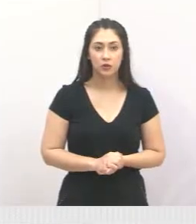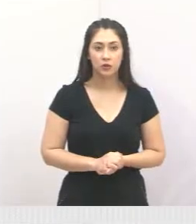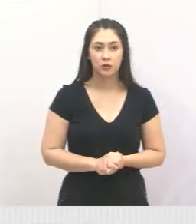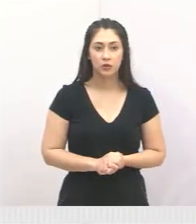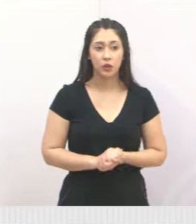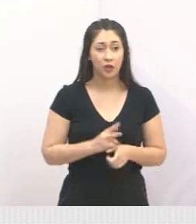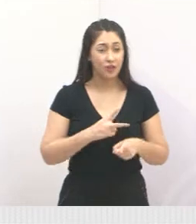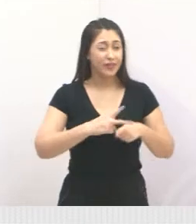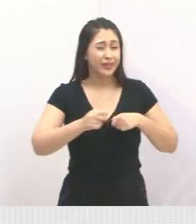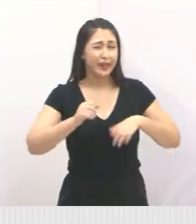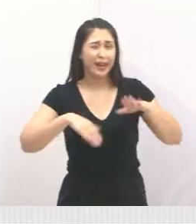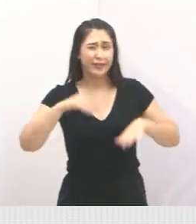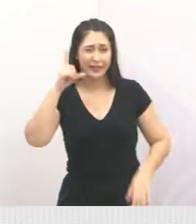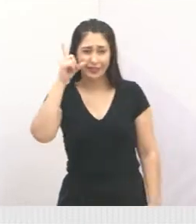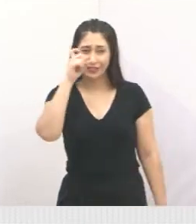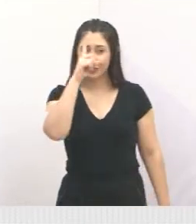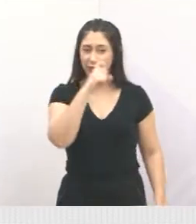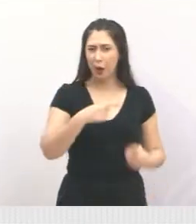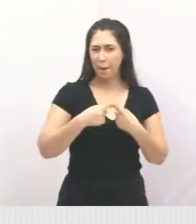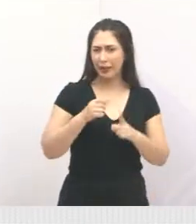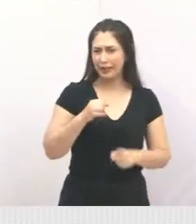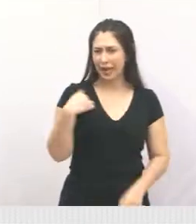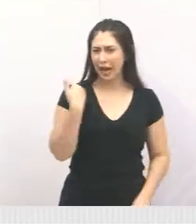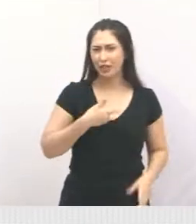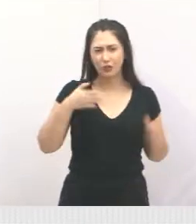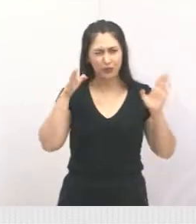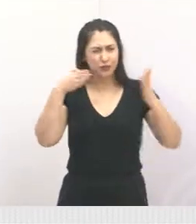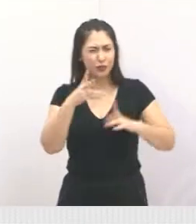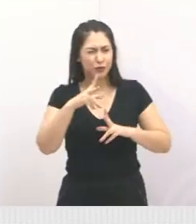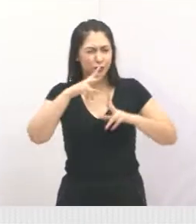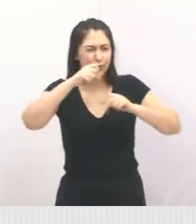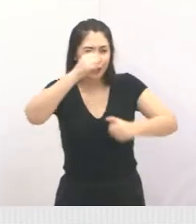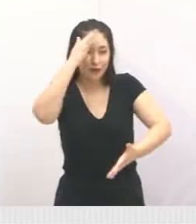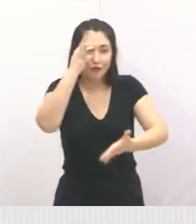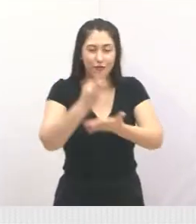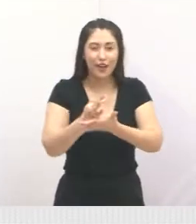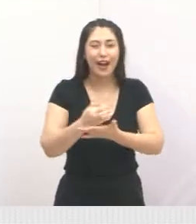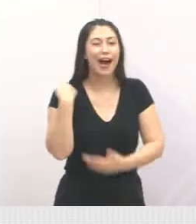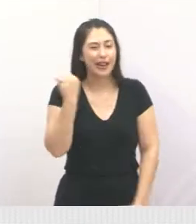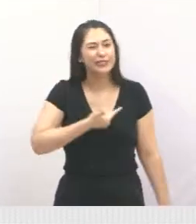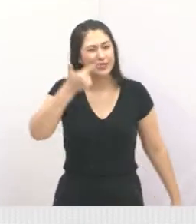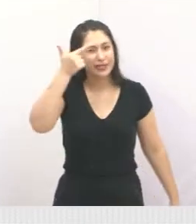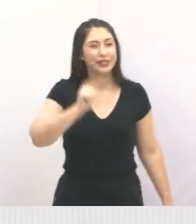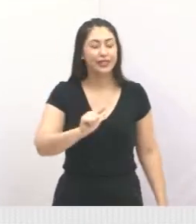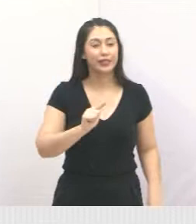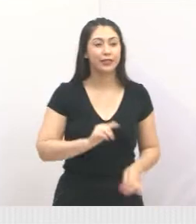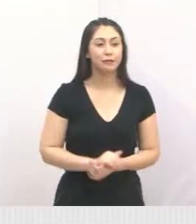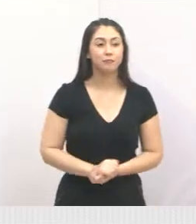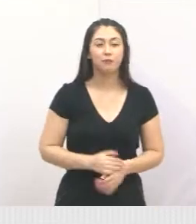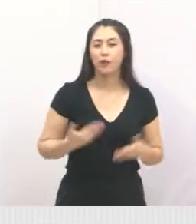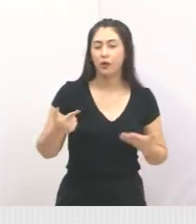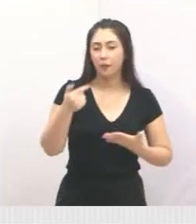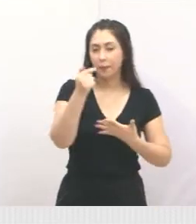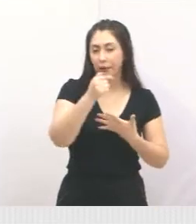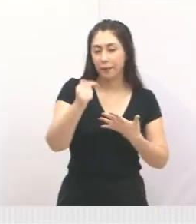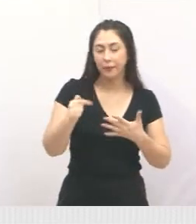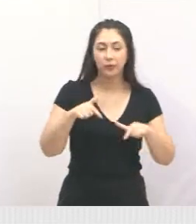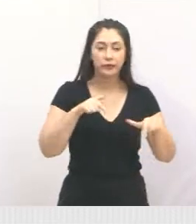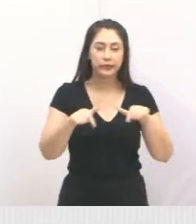Vencer pode ser difícil, mas com foco, força e fé, não há lutas impossíveis. Vou colocar um pouco agora as demandas da